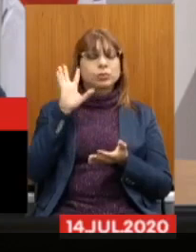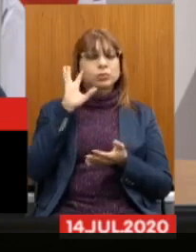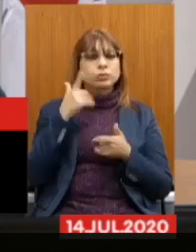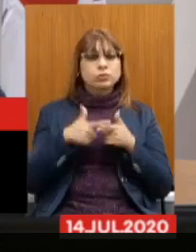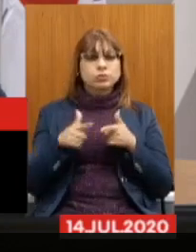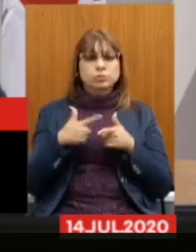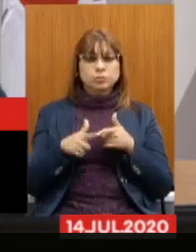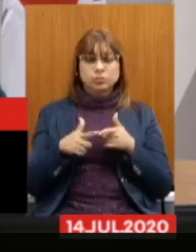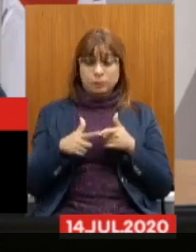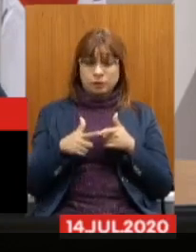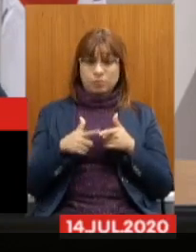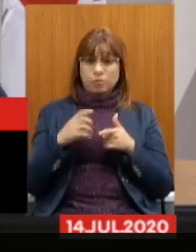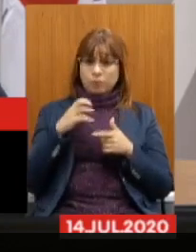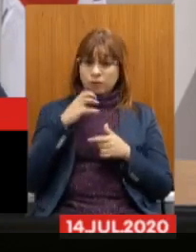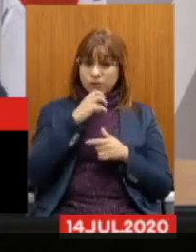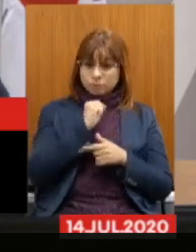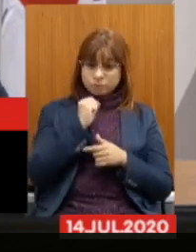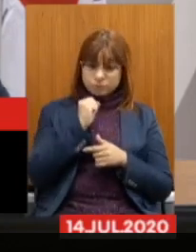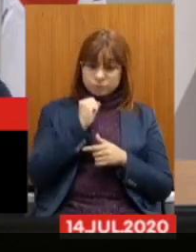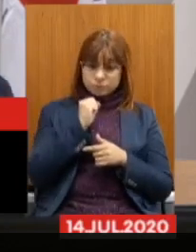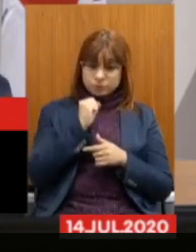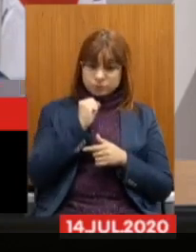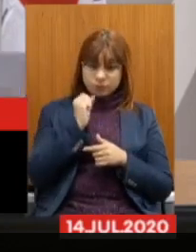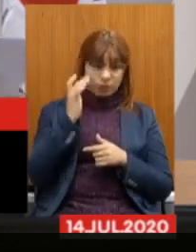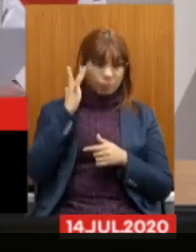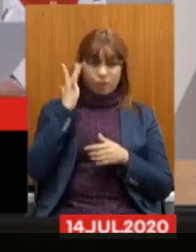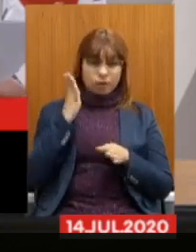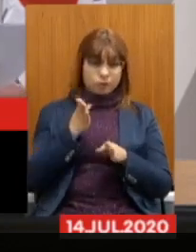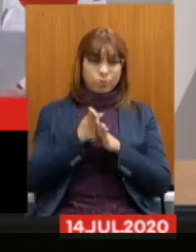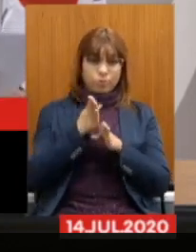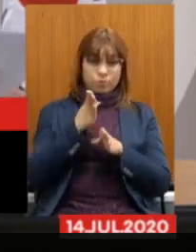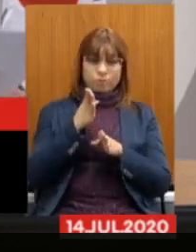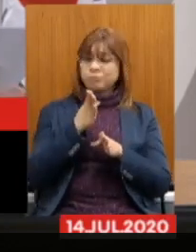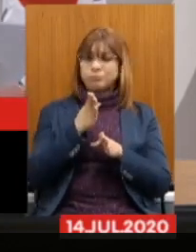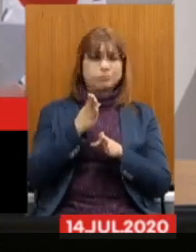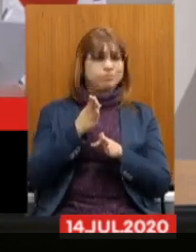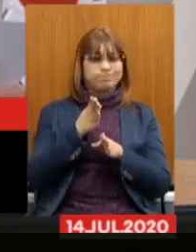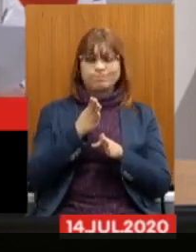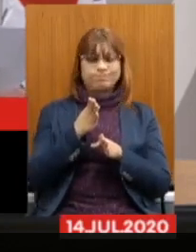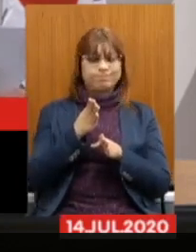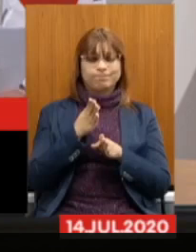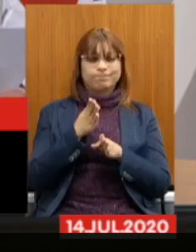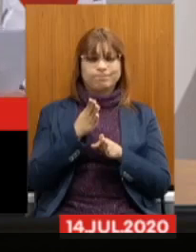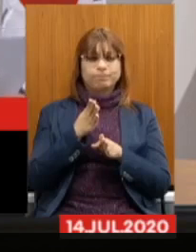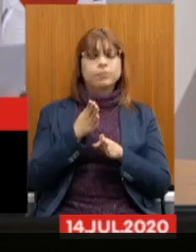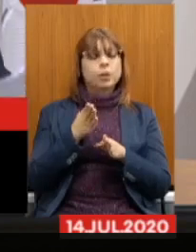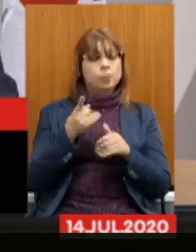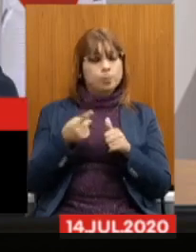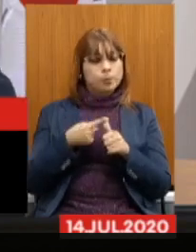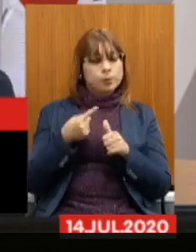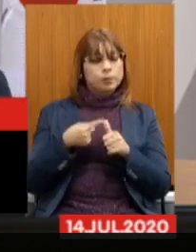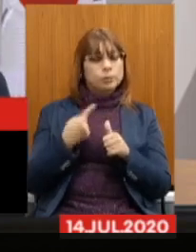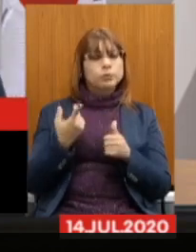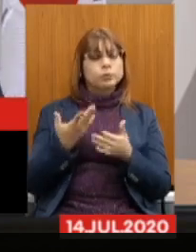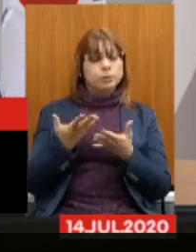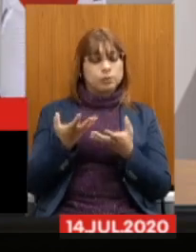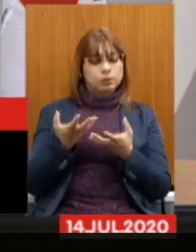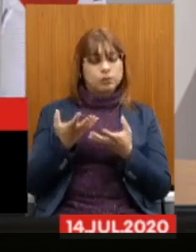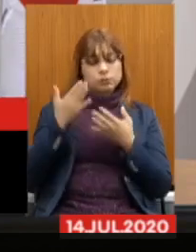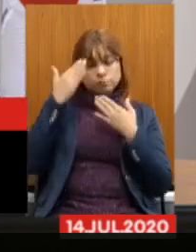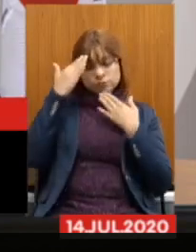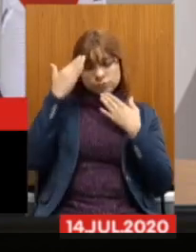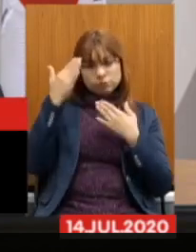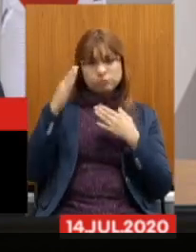uma noite para o dia. Então, em primeiro lugar, eu queria hoje agradecer à